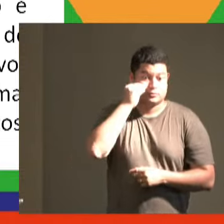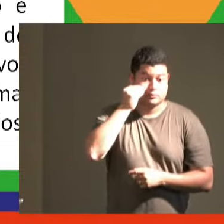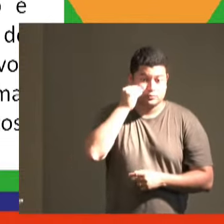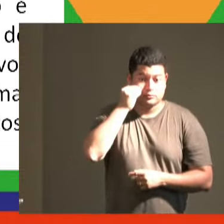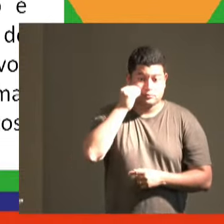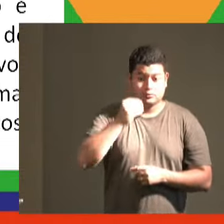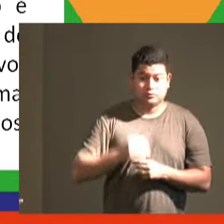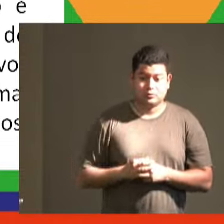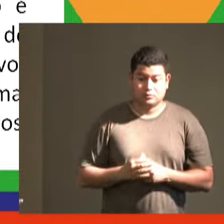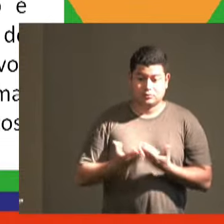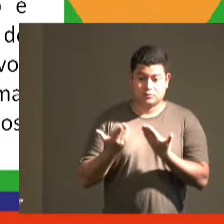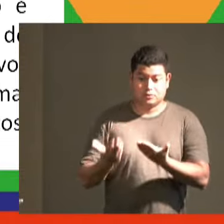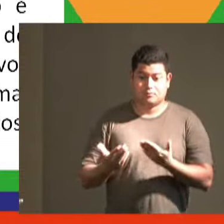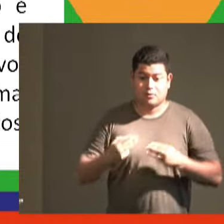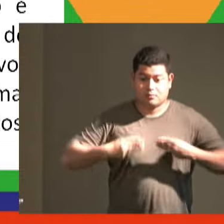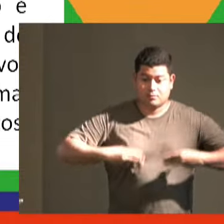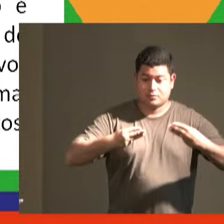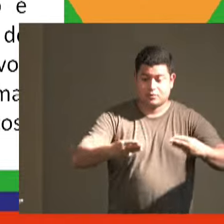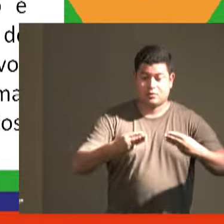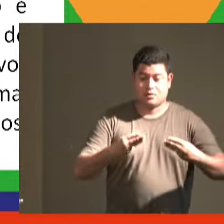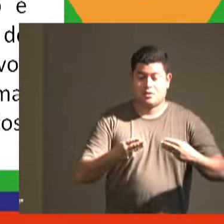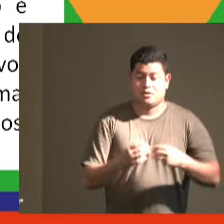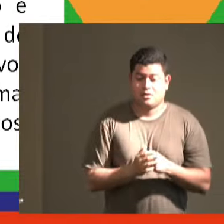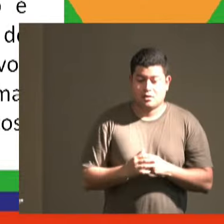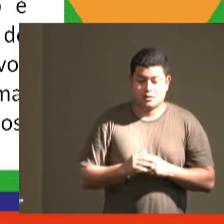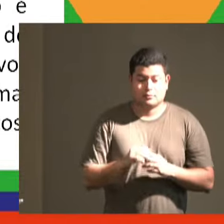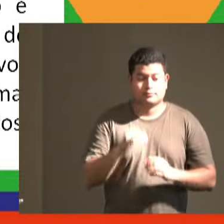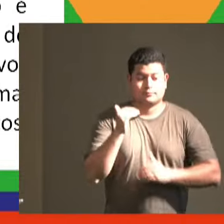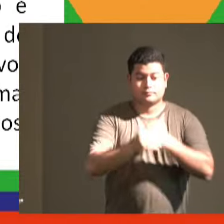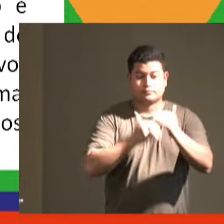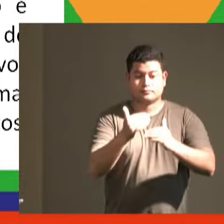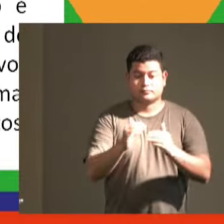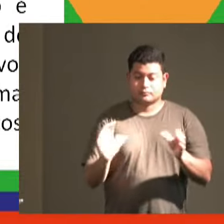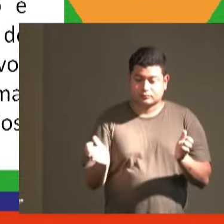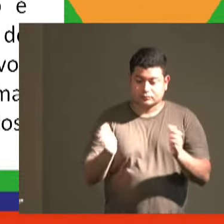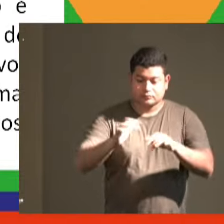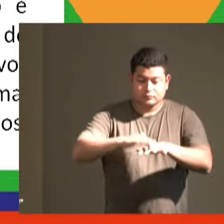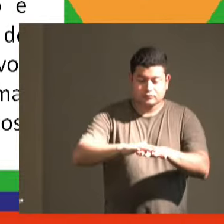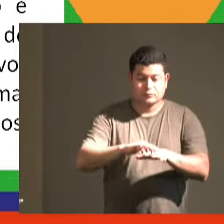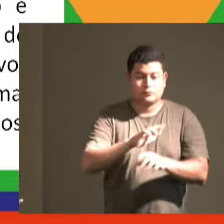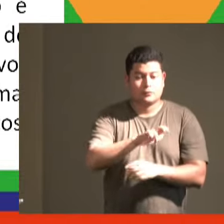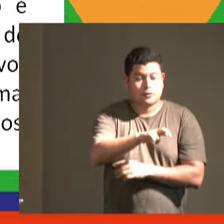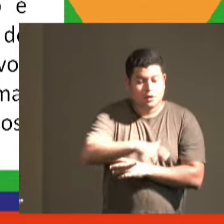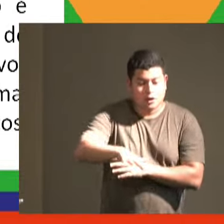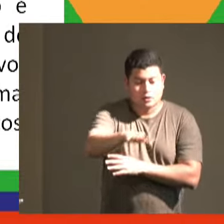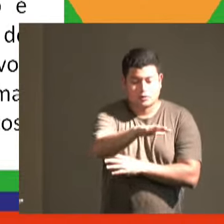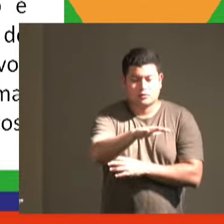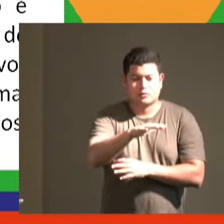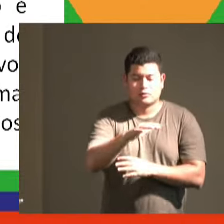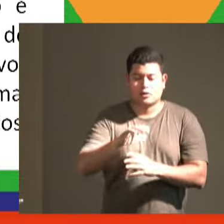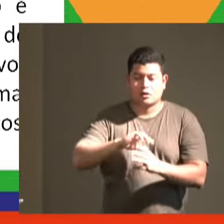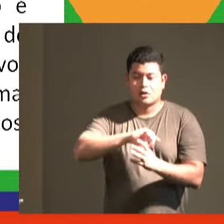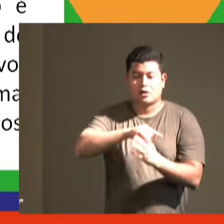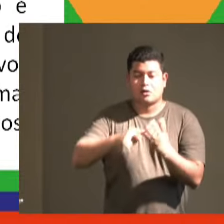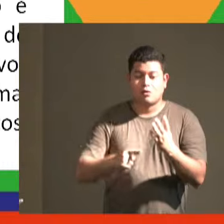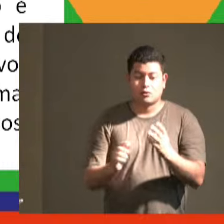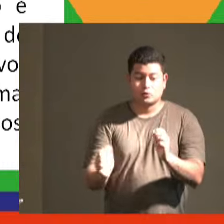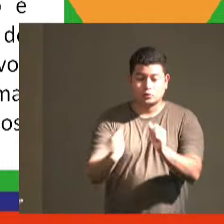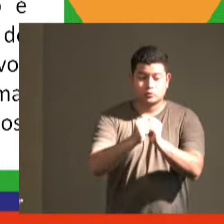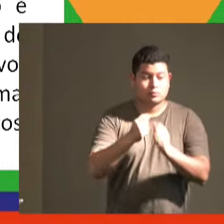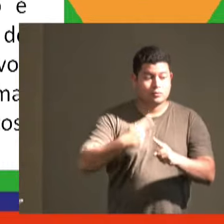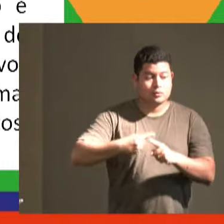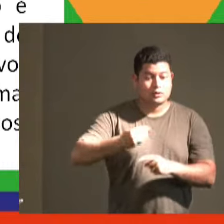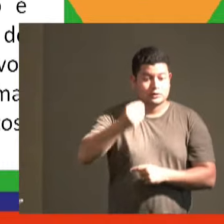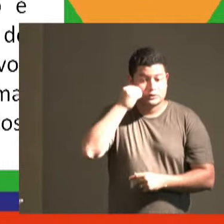né, o Ministério do Desenvolvimento e Integração Regional, porque nós tentamos aqui começar a construção